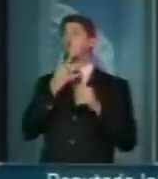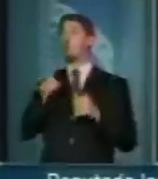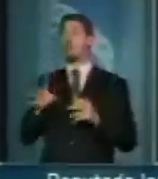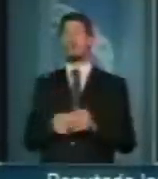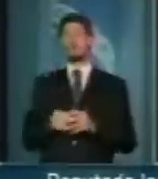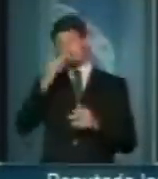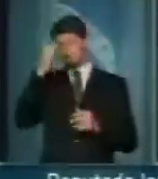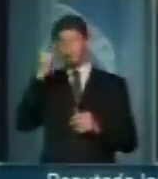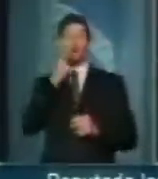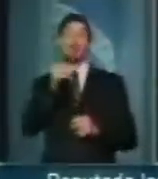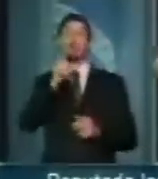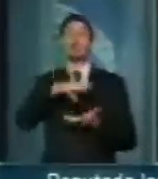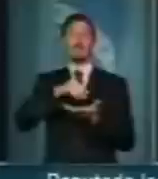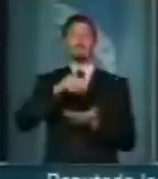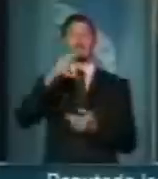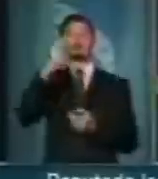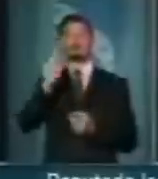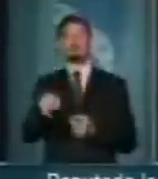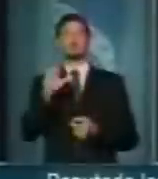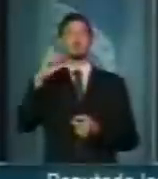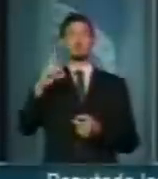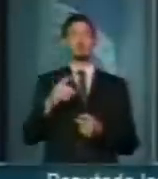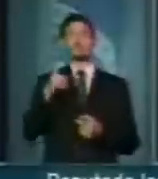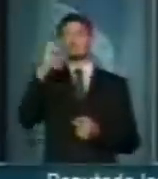ou 2.000 CDs, ou de 5.000 CDs,